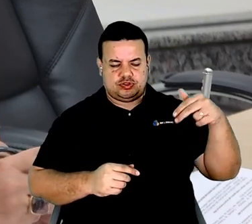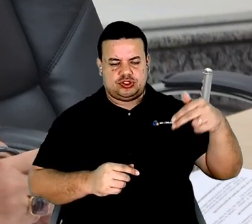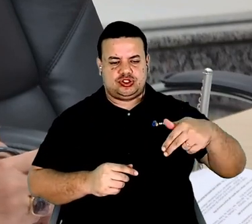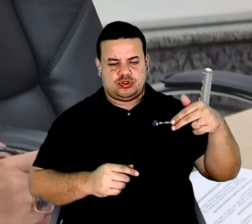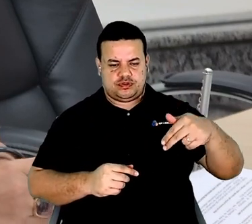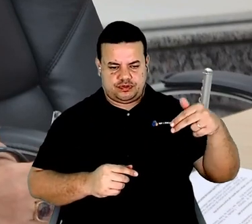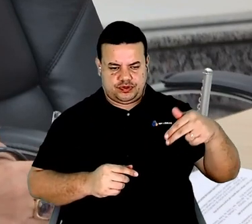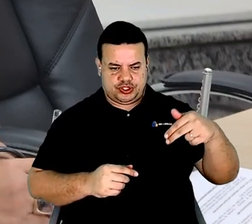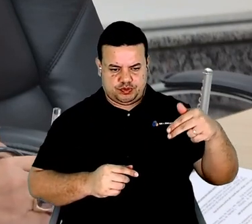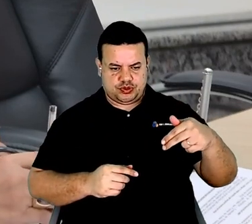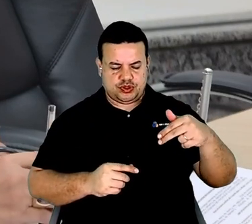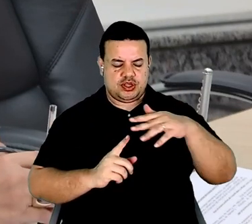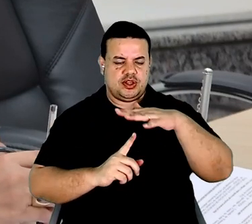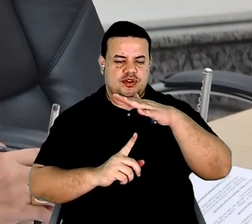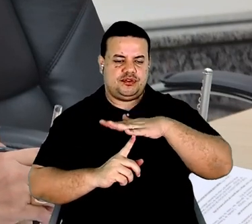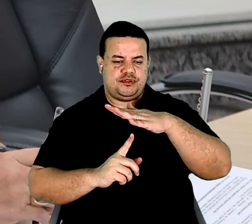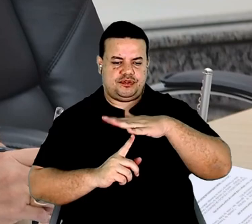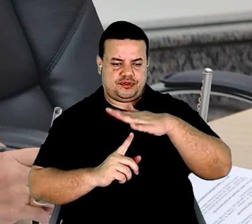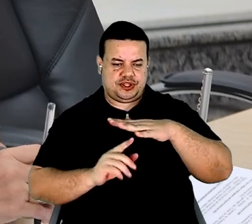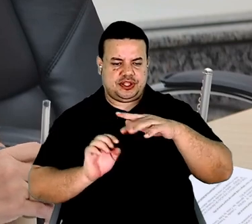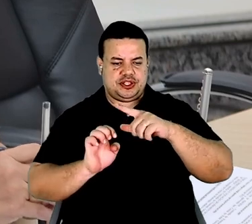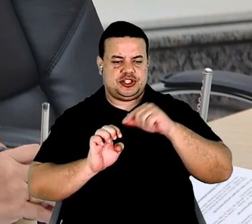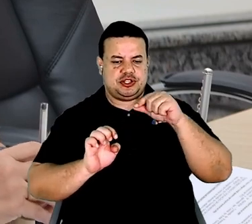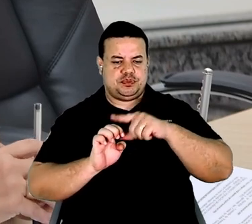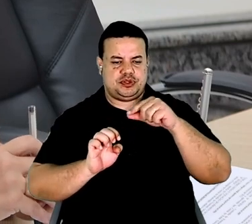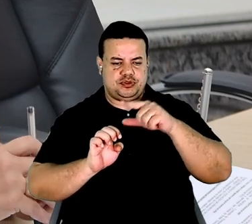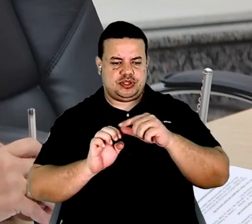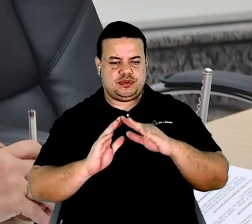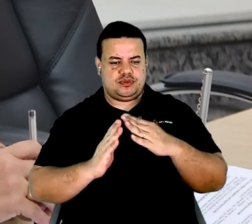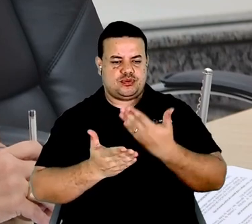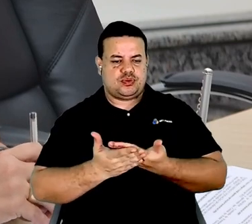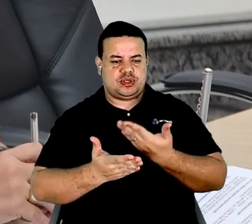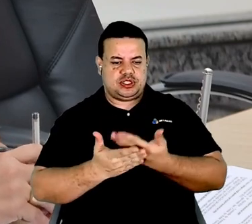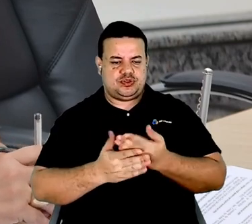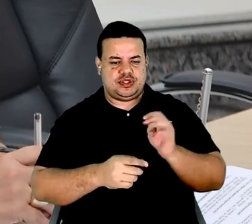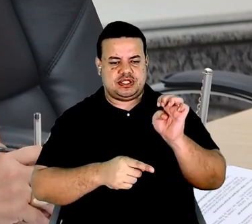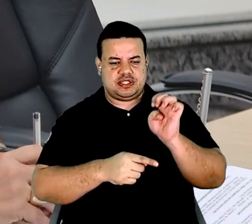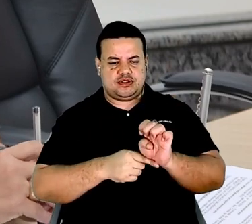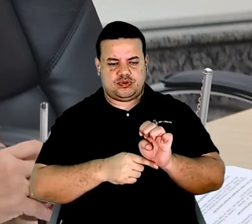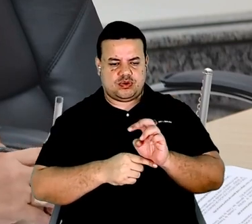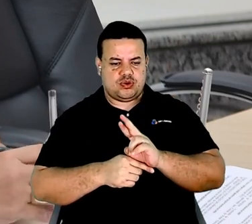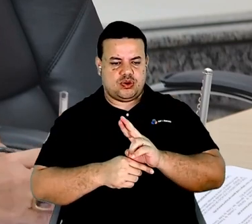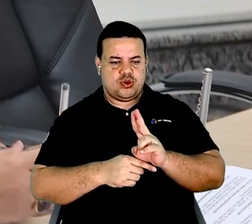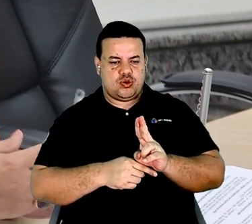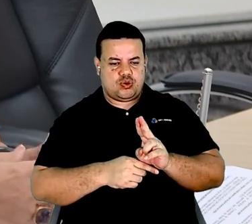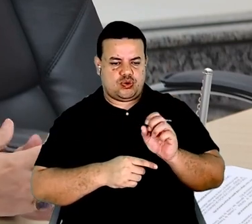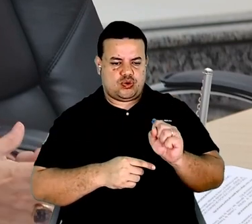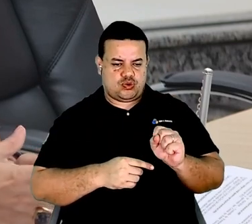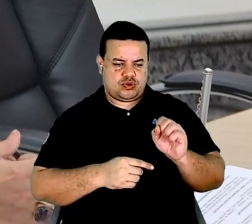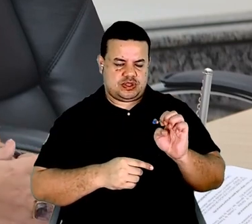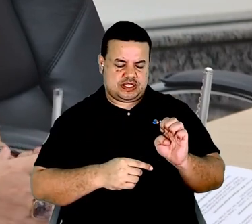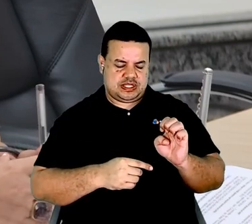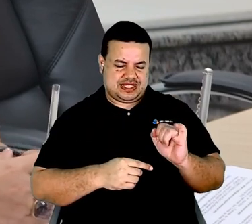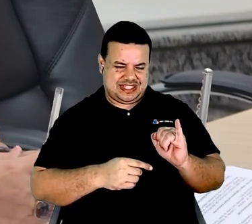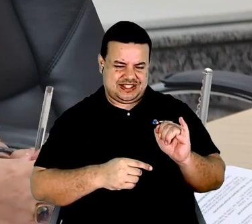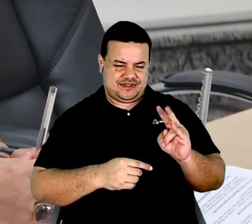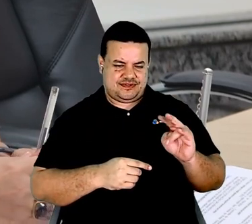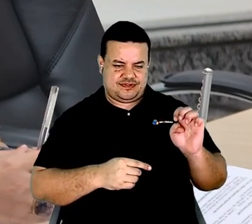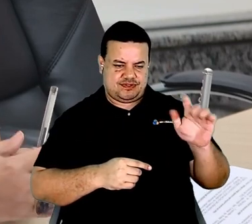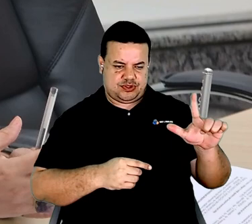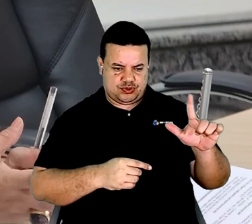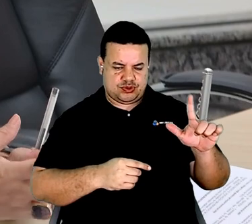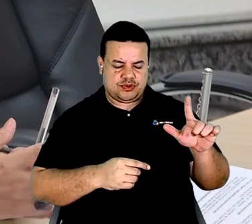a Feira de Empreendedorismo do Colégio Estadual Roosevelt. O empreendedorismo é uma